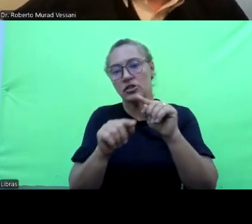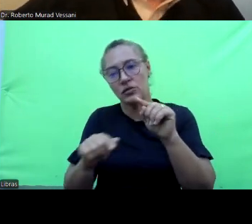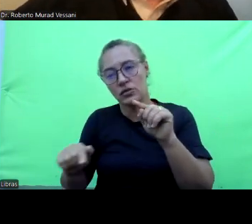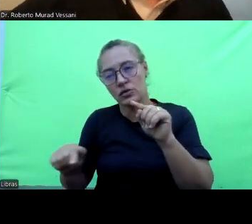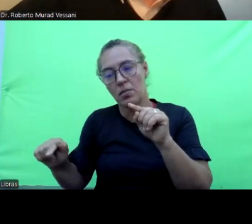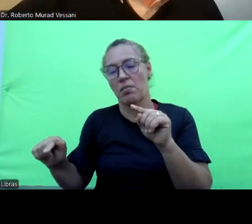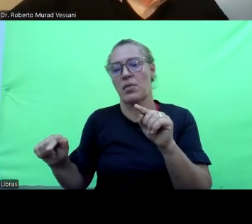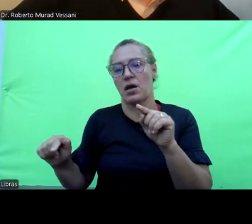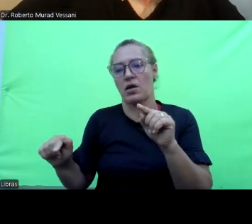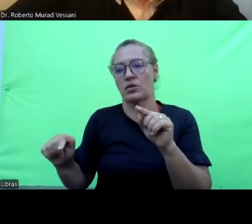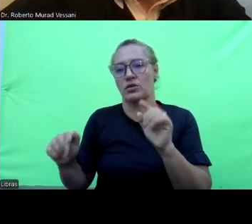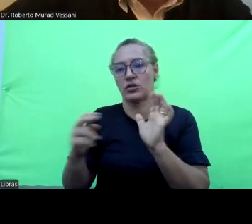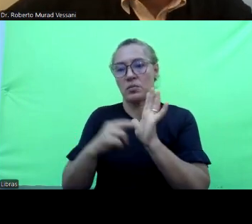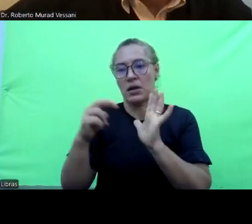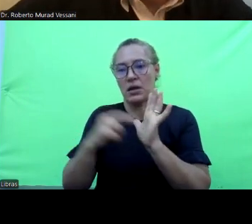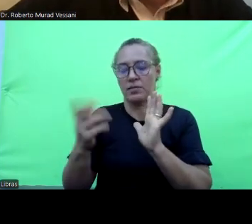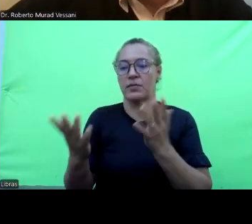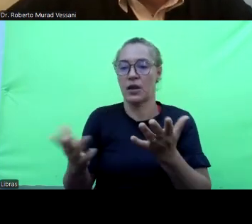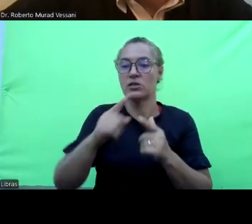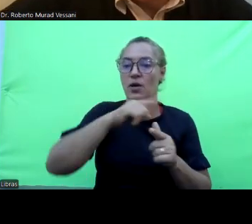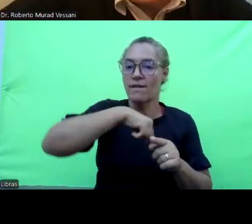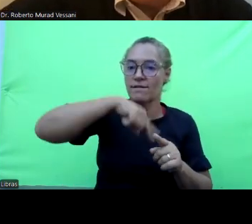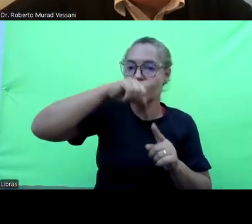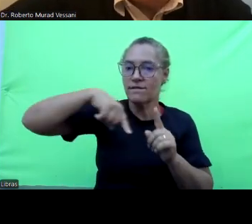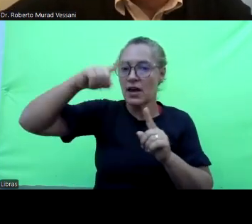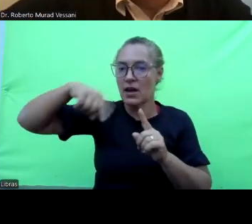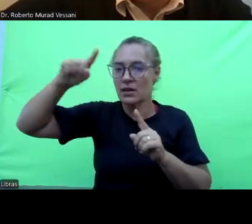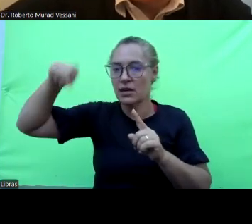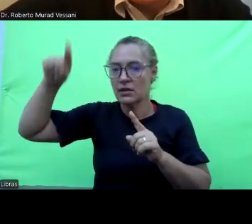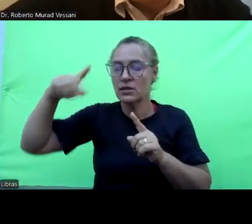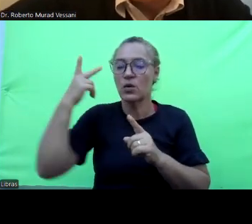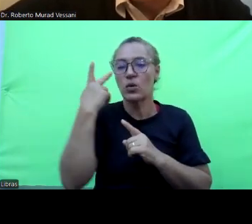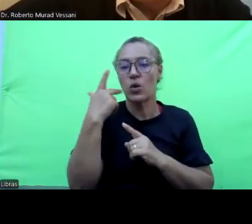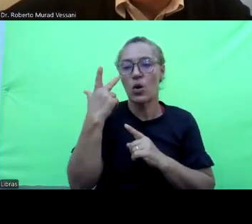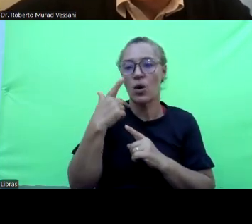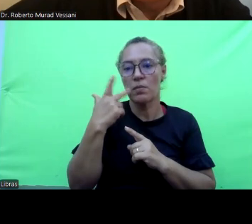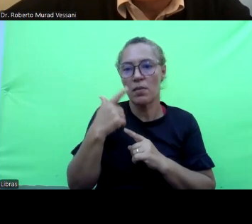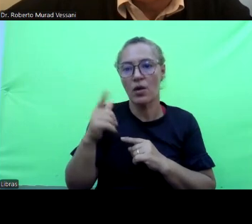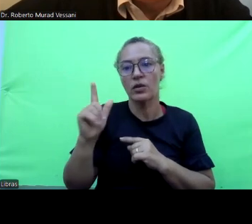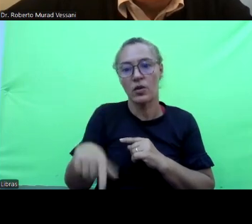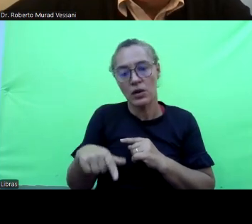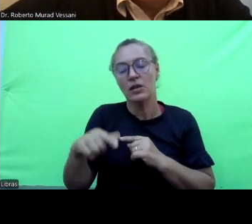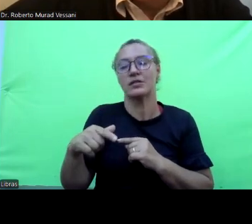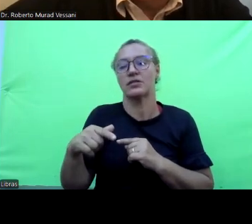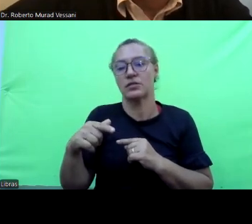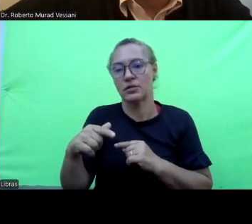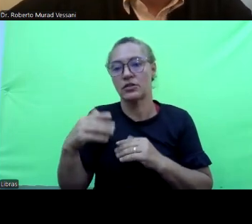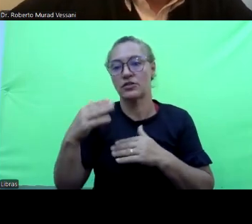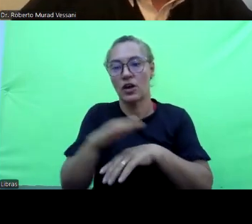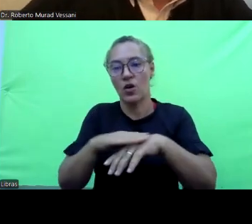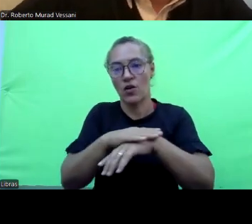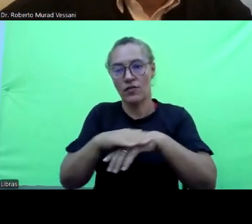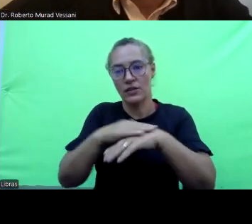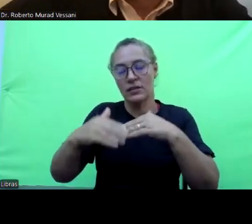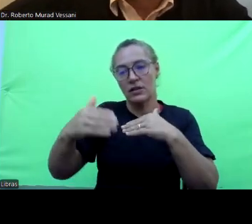né? Isso é uma variação normal, existem fatores que influenciam isso, a gente vai conversar mais adiante, Mas a variação